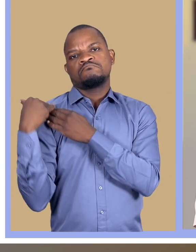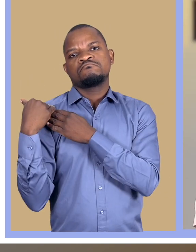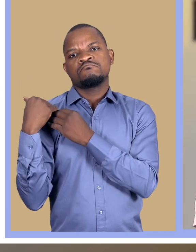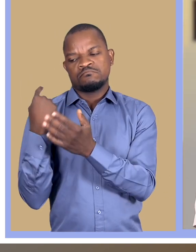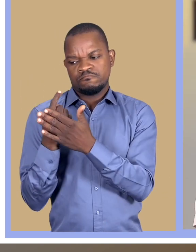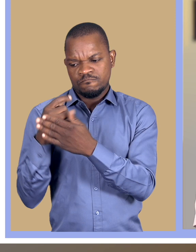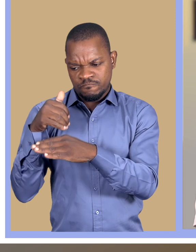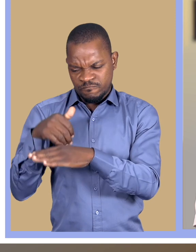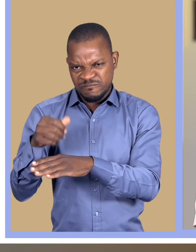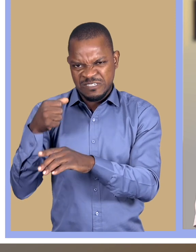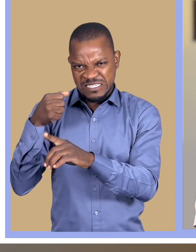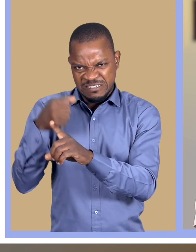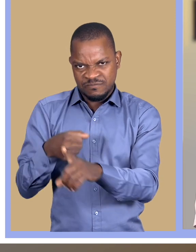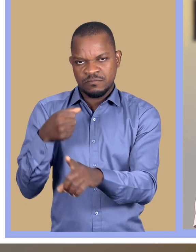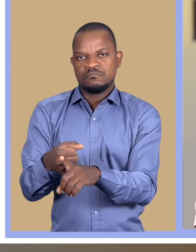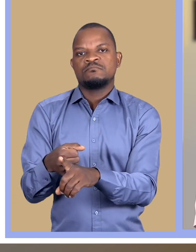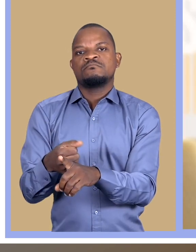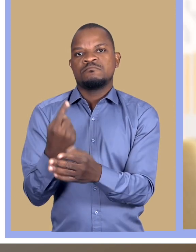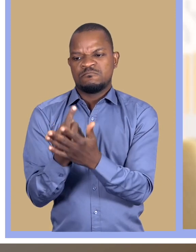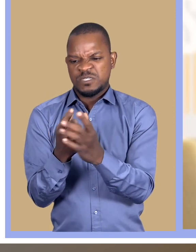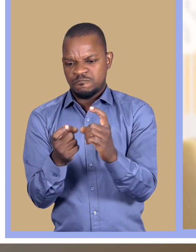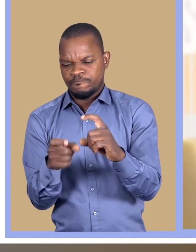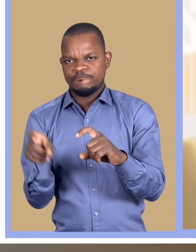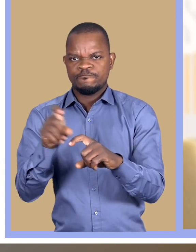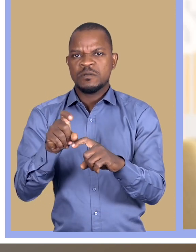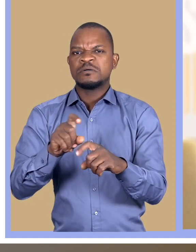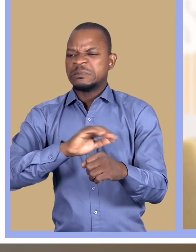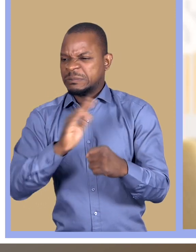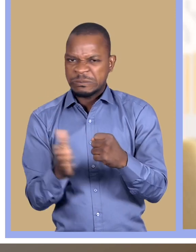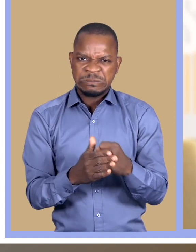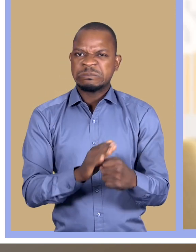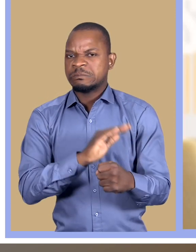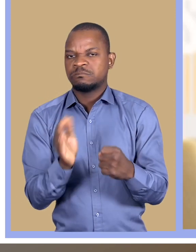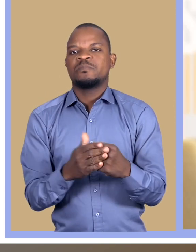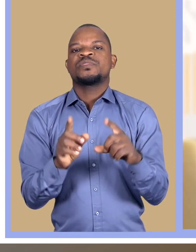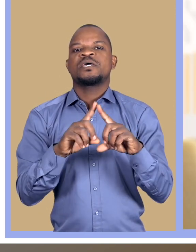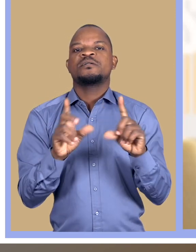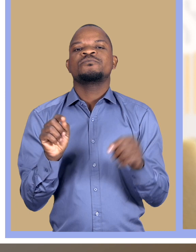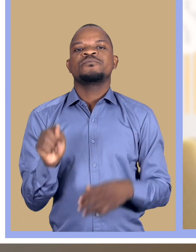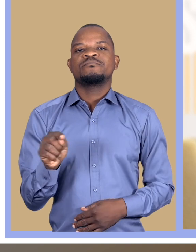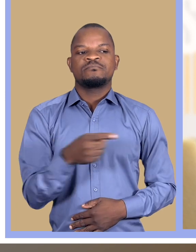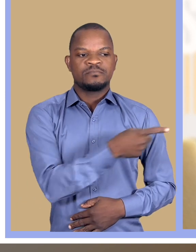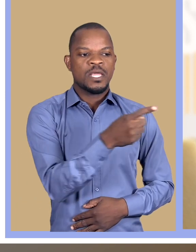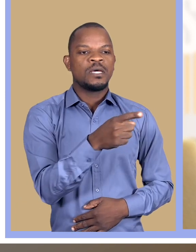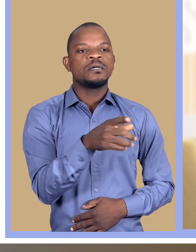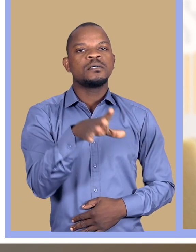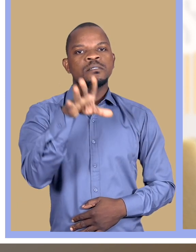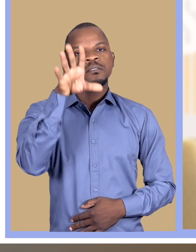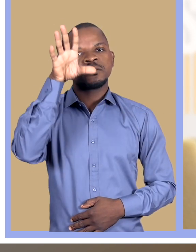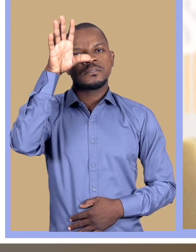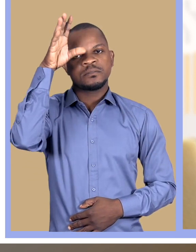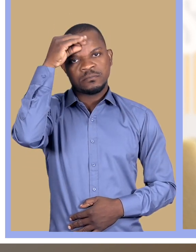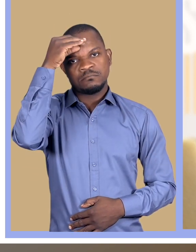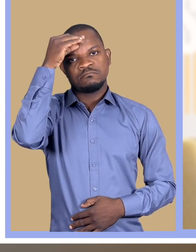sentido. Temos que reforçar isso. Quanto mais falarmos do ambiente, mais as pessoas saberão do ambiente e